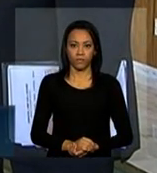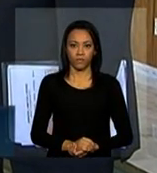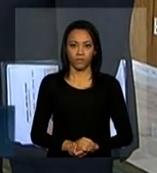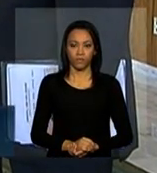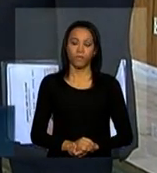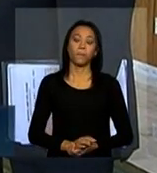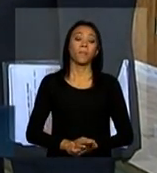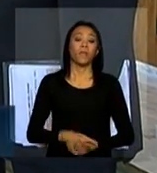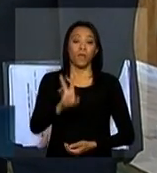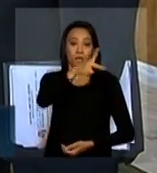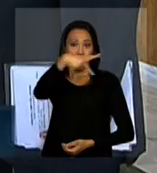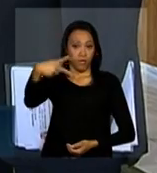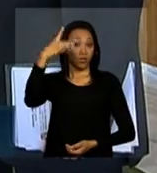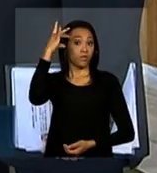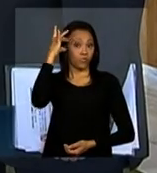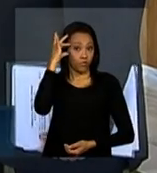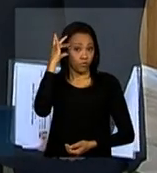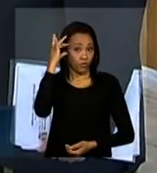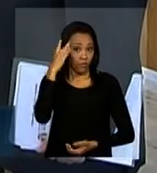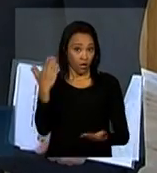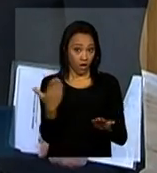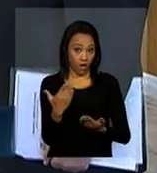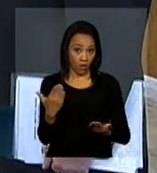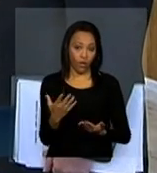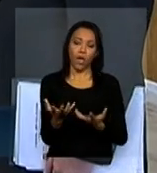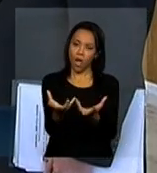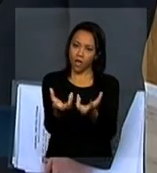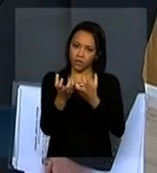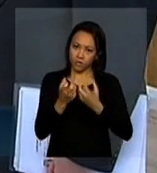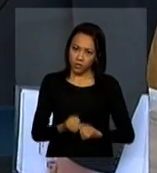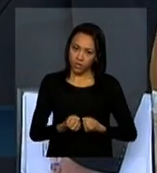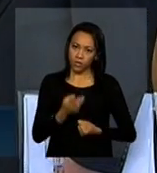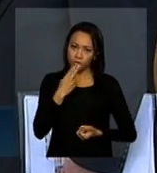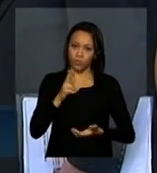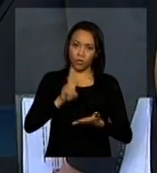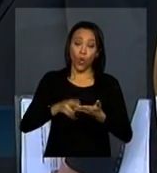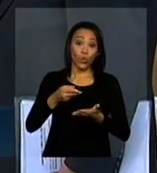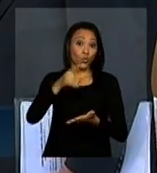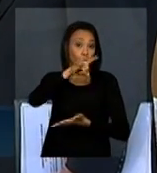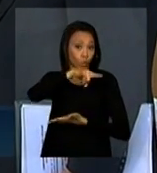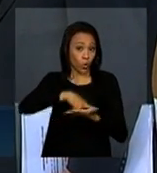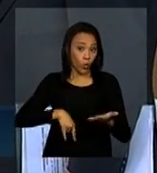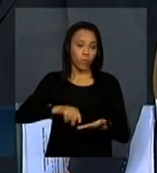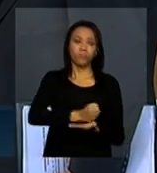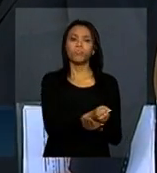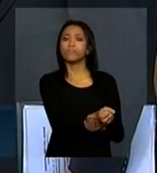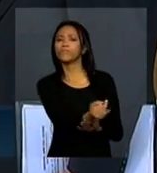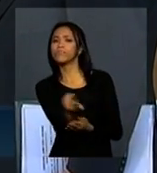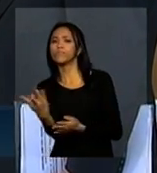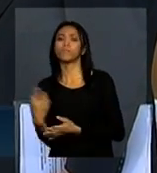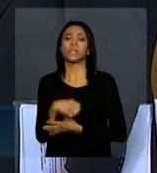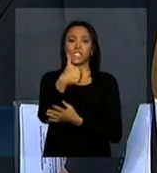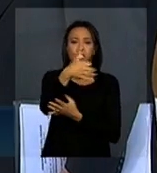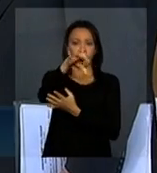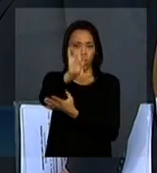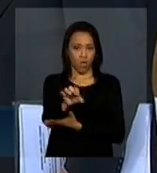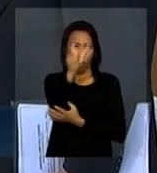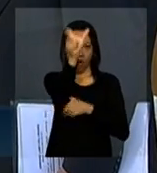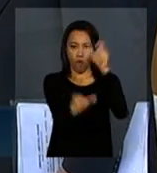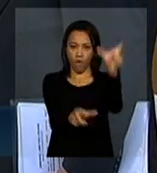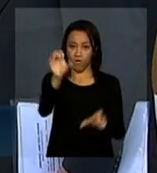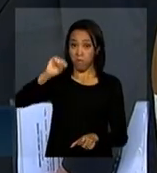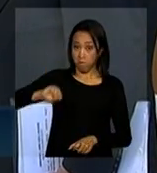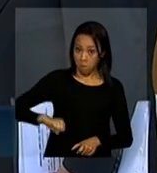A presidenta Dilma Rousseff recebe as cartas credenciais de 19 novos embaixadores estrangeiros